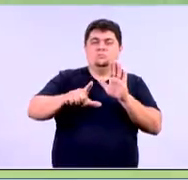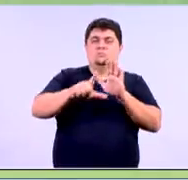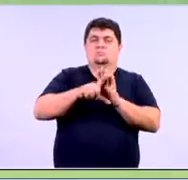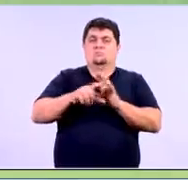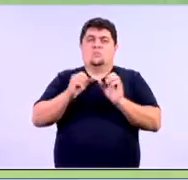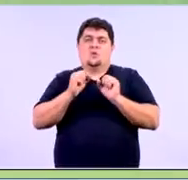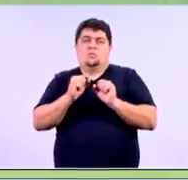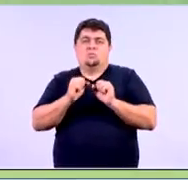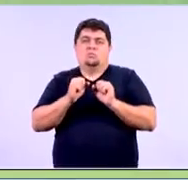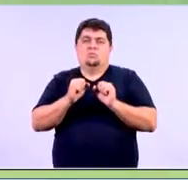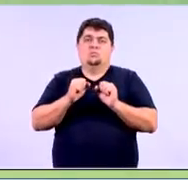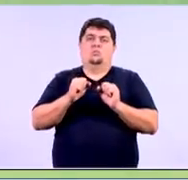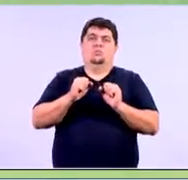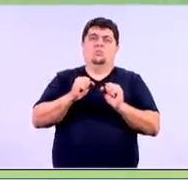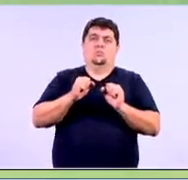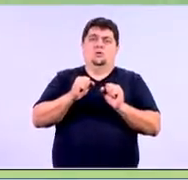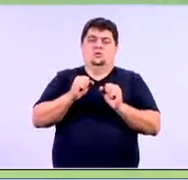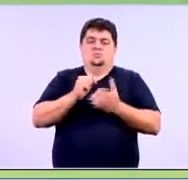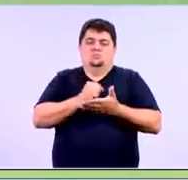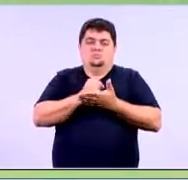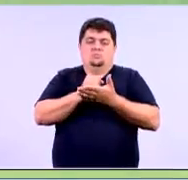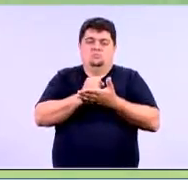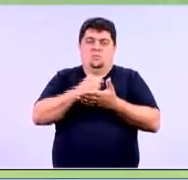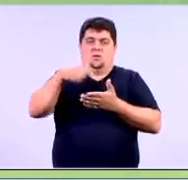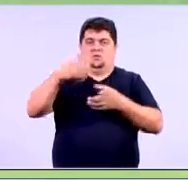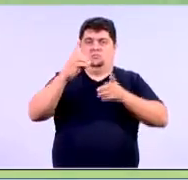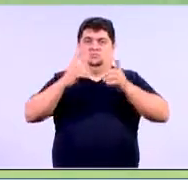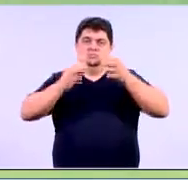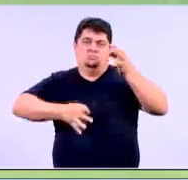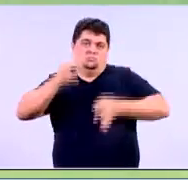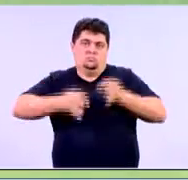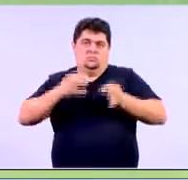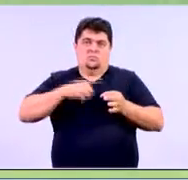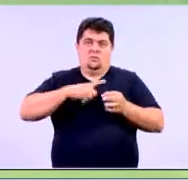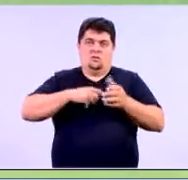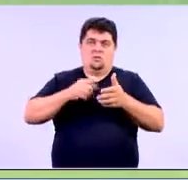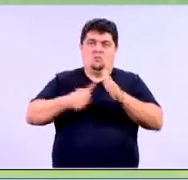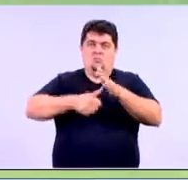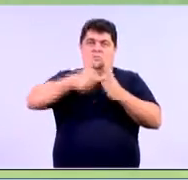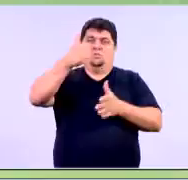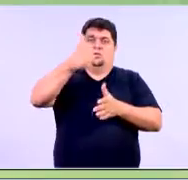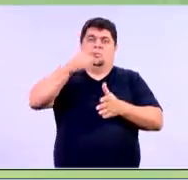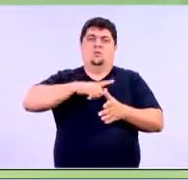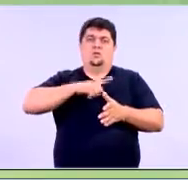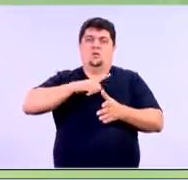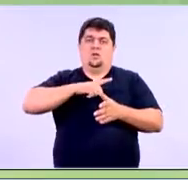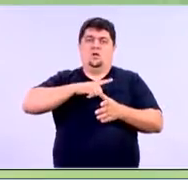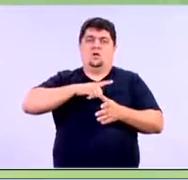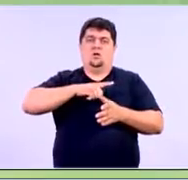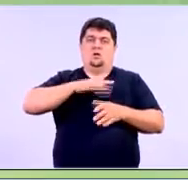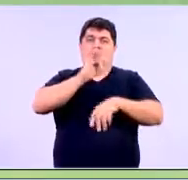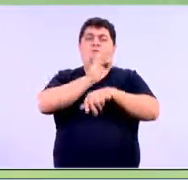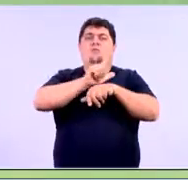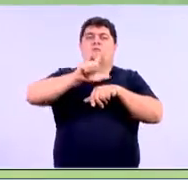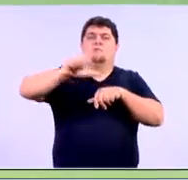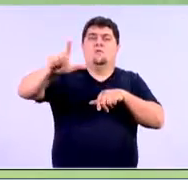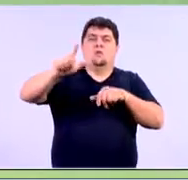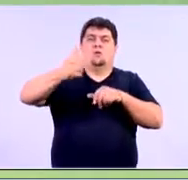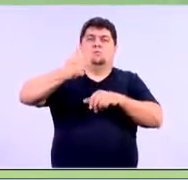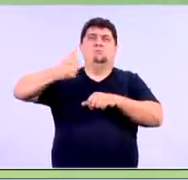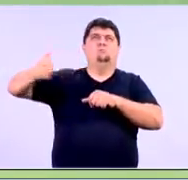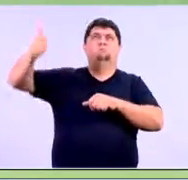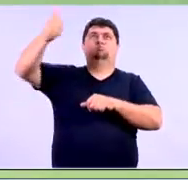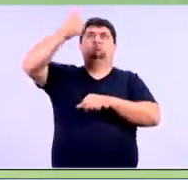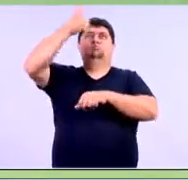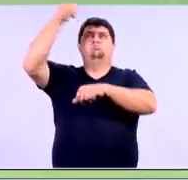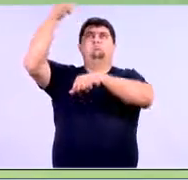possam ensejar no nosso ordenamento jurídico. Aqui no topo nós temos a Constituição Federal, ou seja, ela é a máxima. Vou